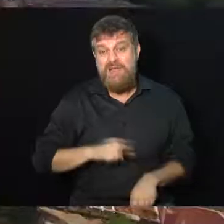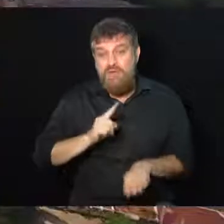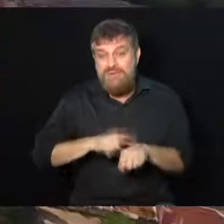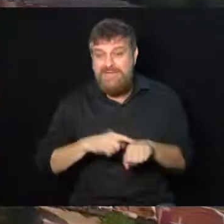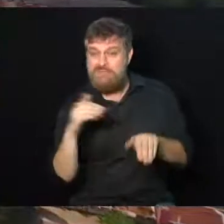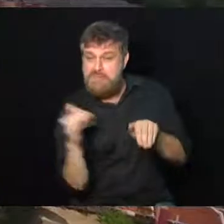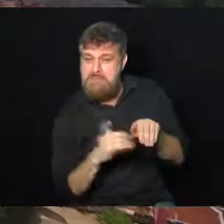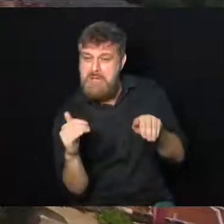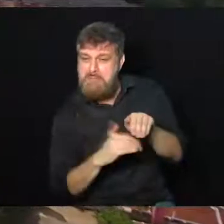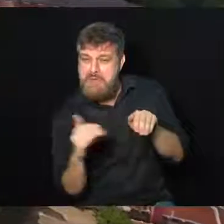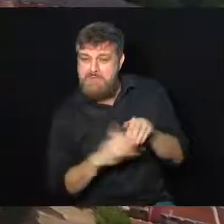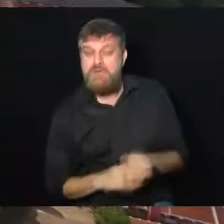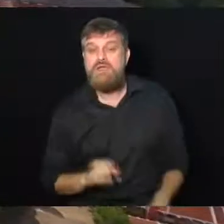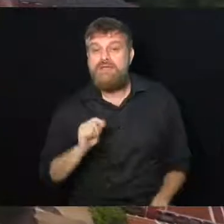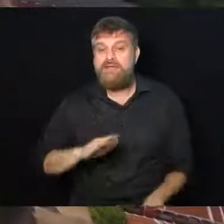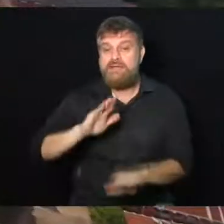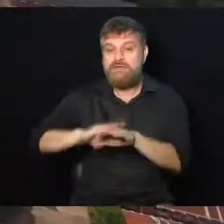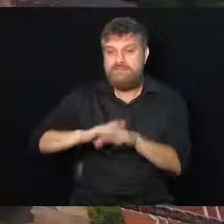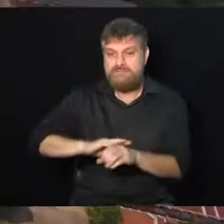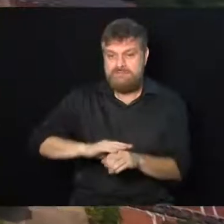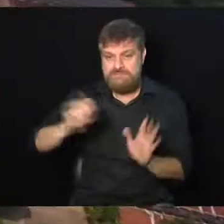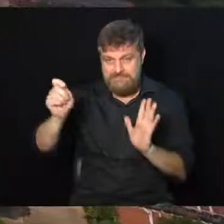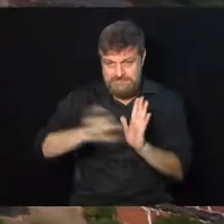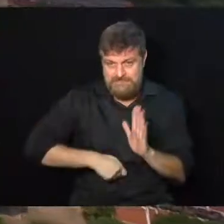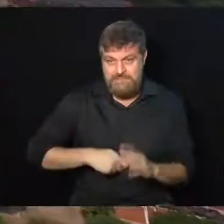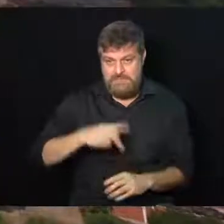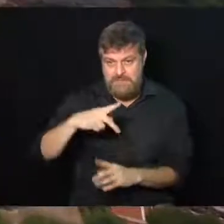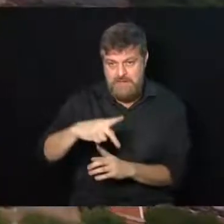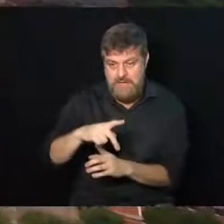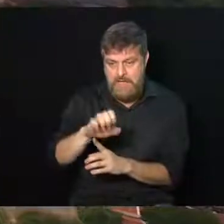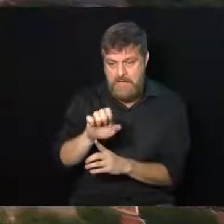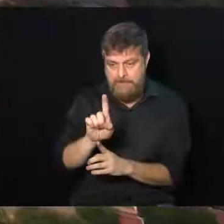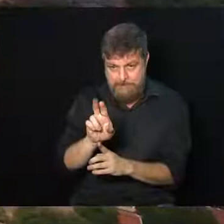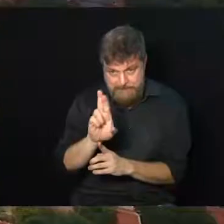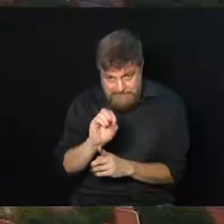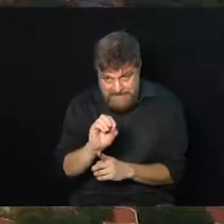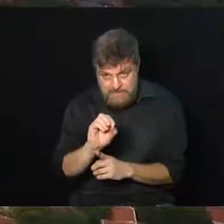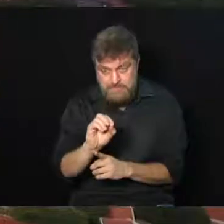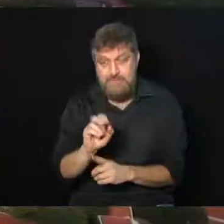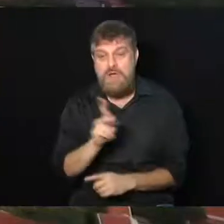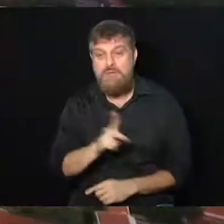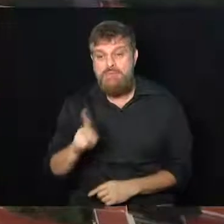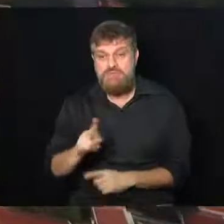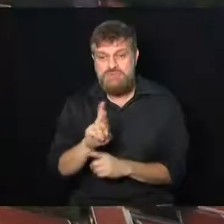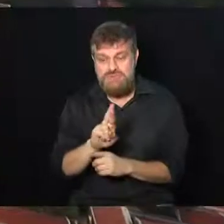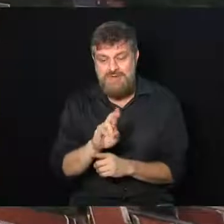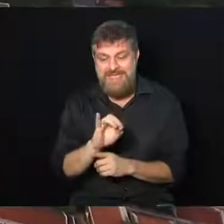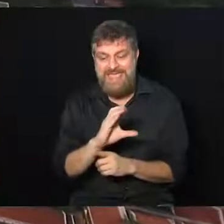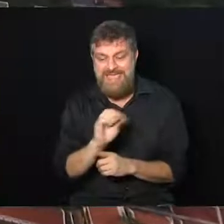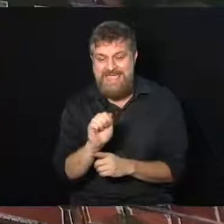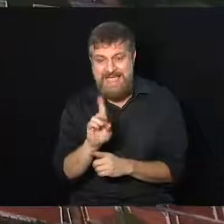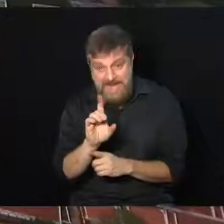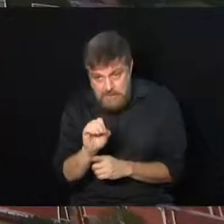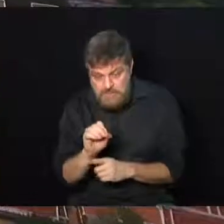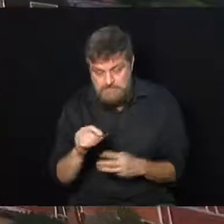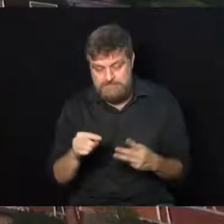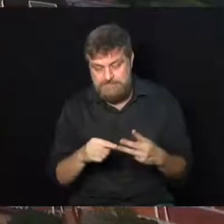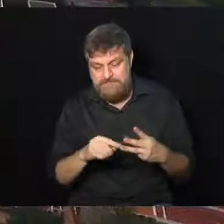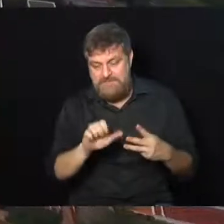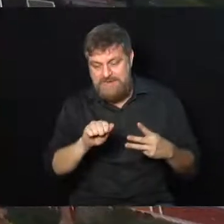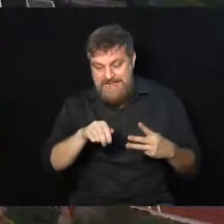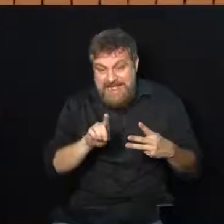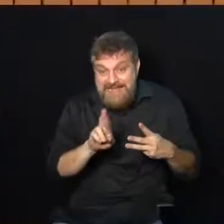contribuição. A nota é assinada pelos professores Pedro Paulo Zalute Bastos, Ricardo Knutzen, André Luiz